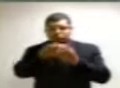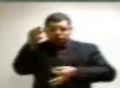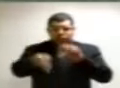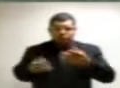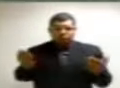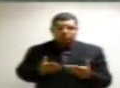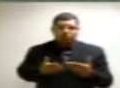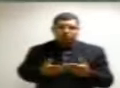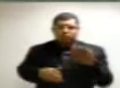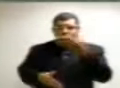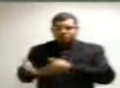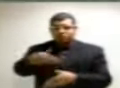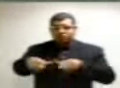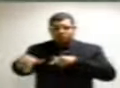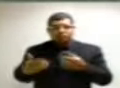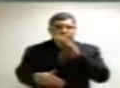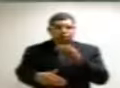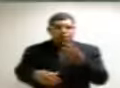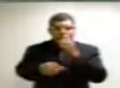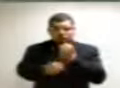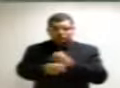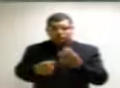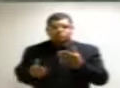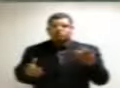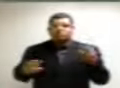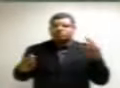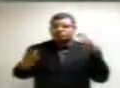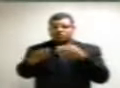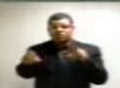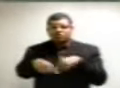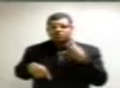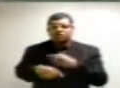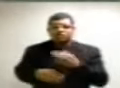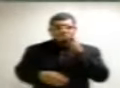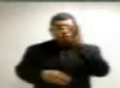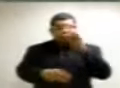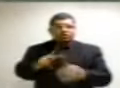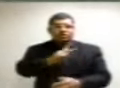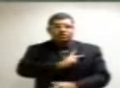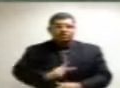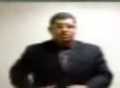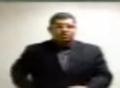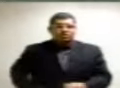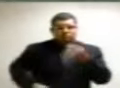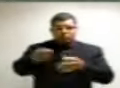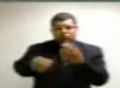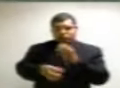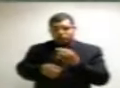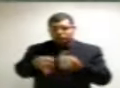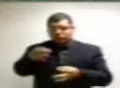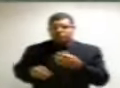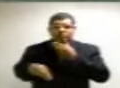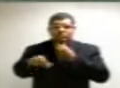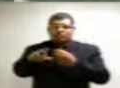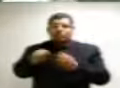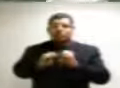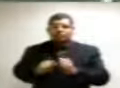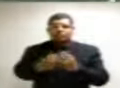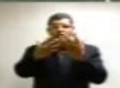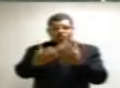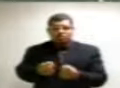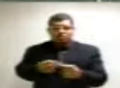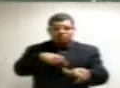Tribunal de Justiça a estabelecer prioridades, ordenamento e até a nossa futura presidente do Tribunal de Justiça, a desembargadora Maria das Graças,